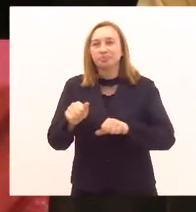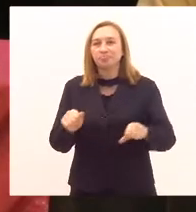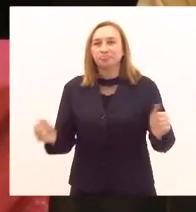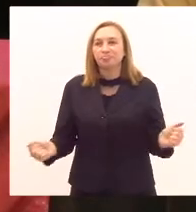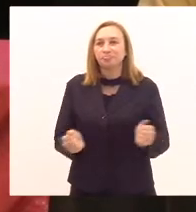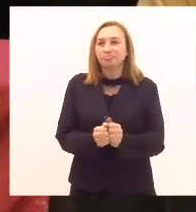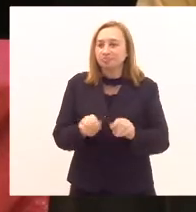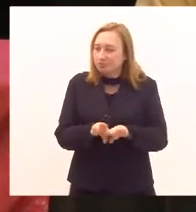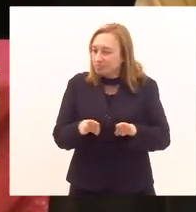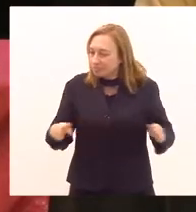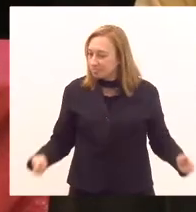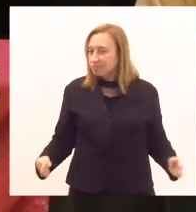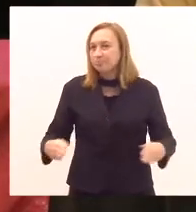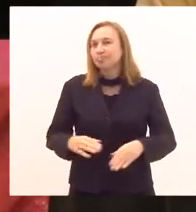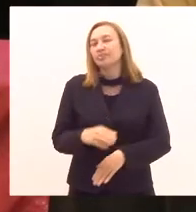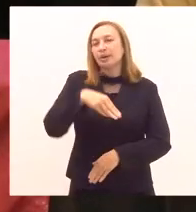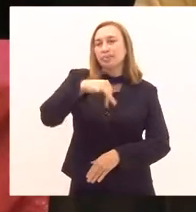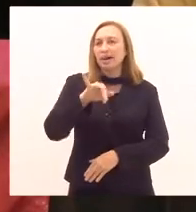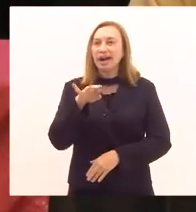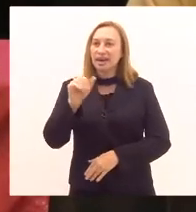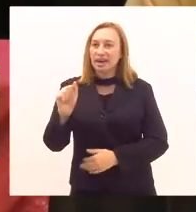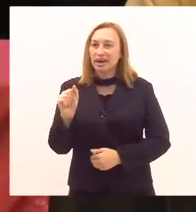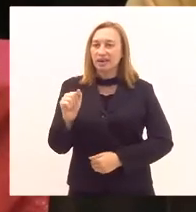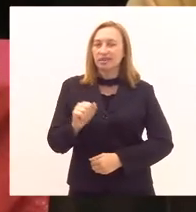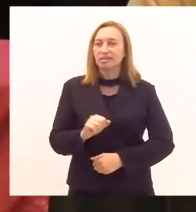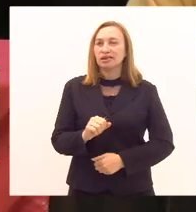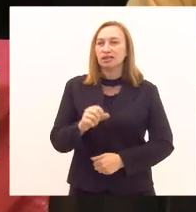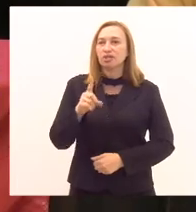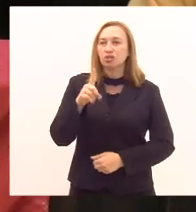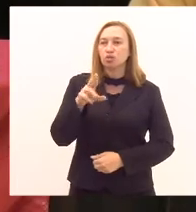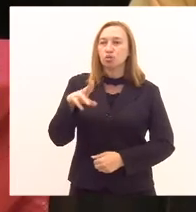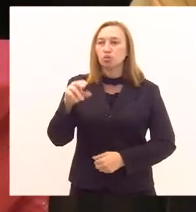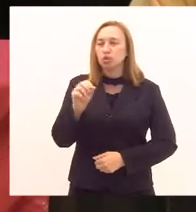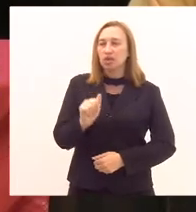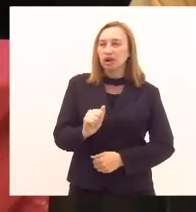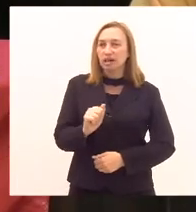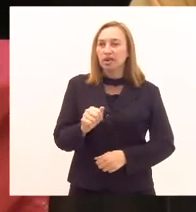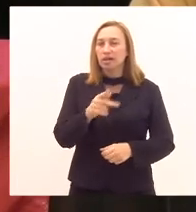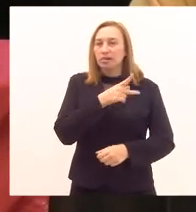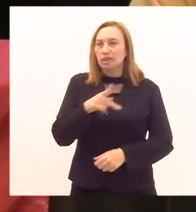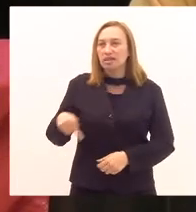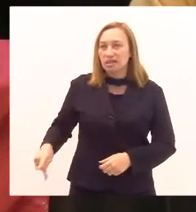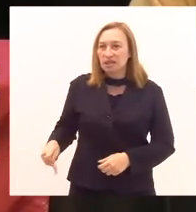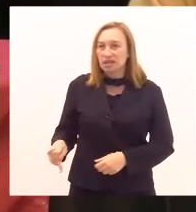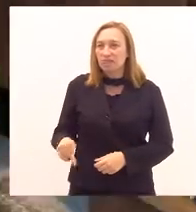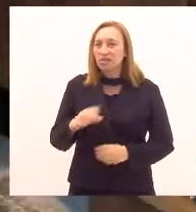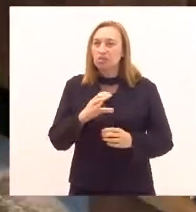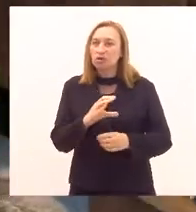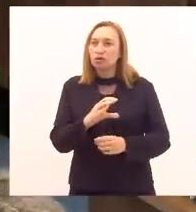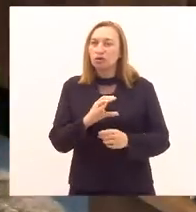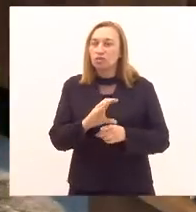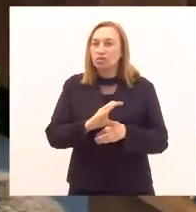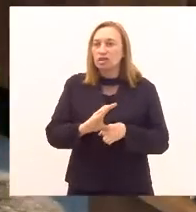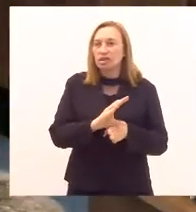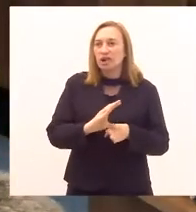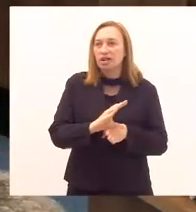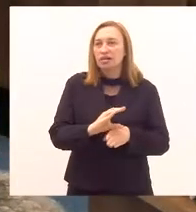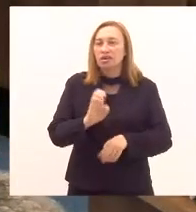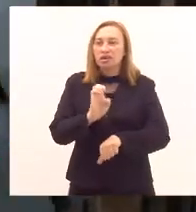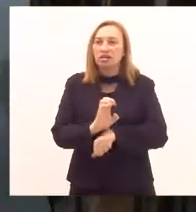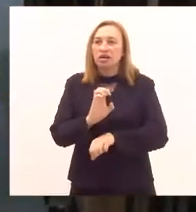a mesa, a Maria Eduarda Duda, presidente do Conselho Estadual